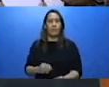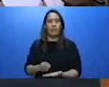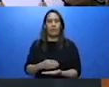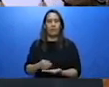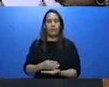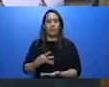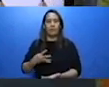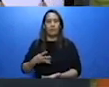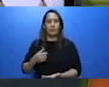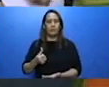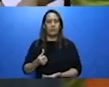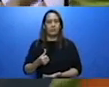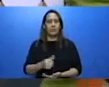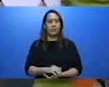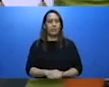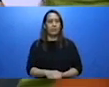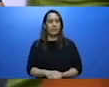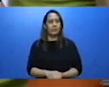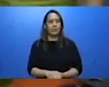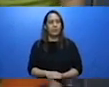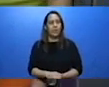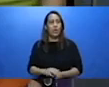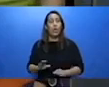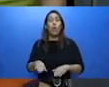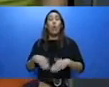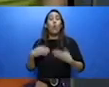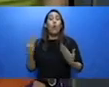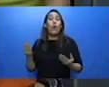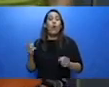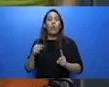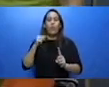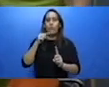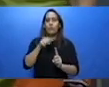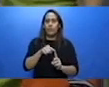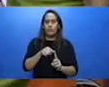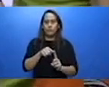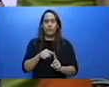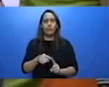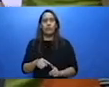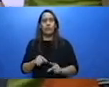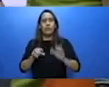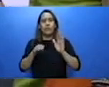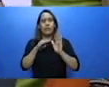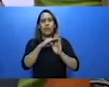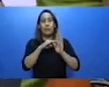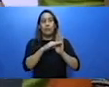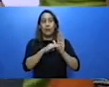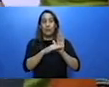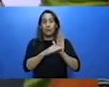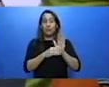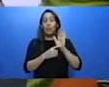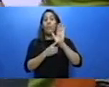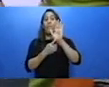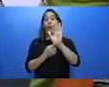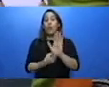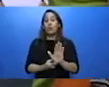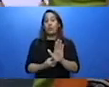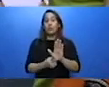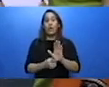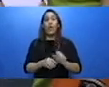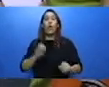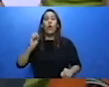Página 46. Qual é a finalidade da parte chamada revelação